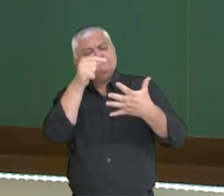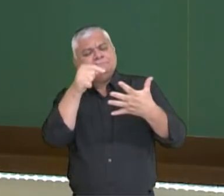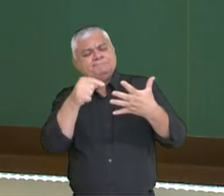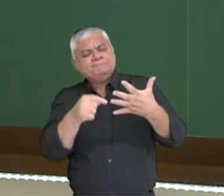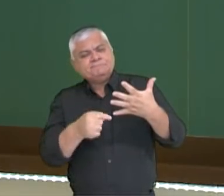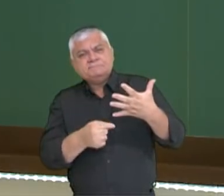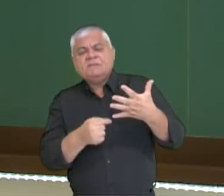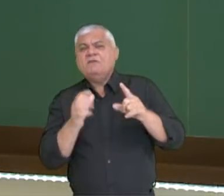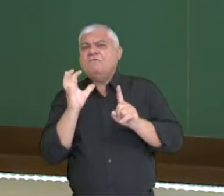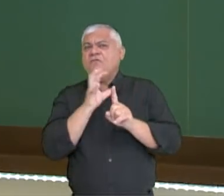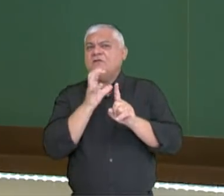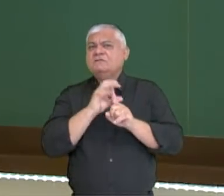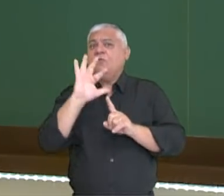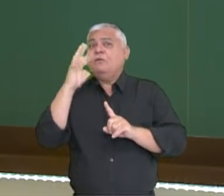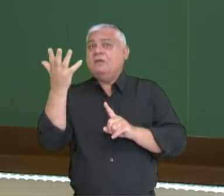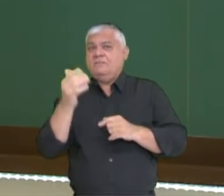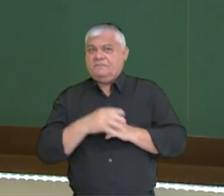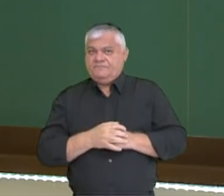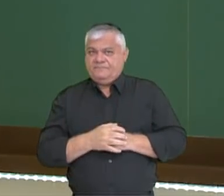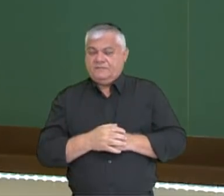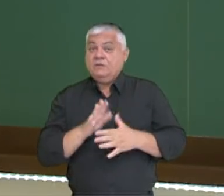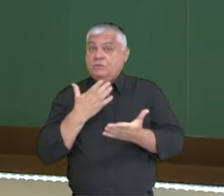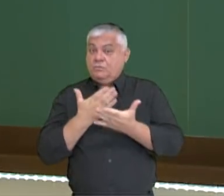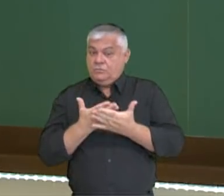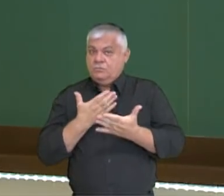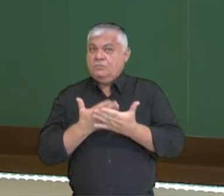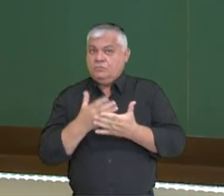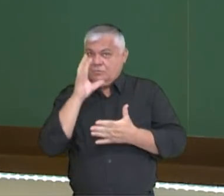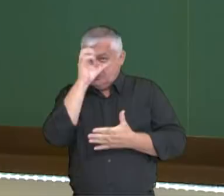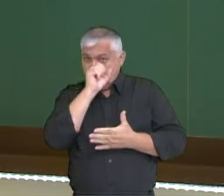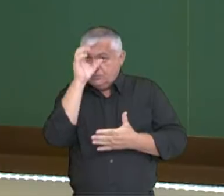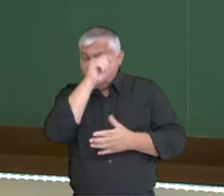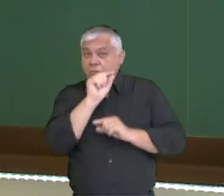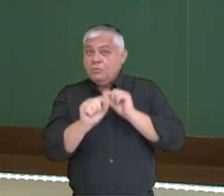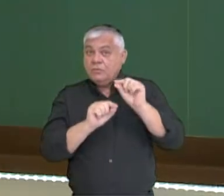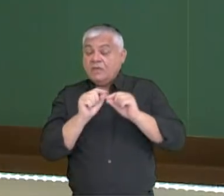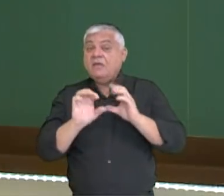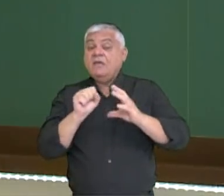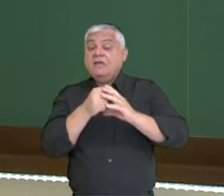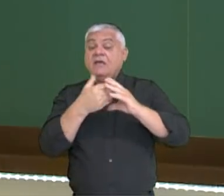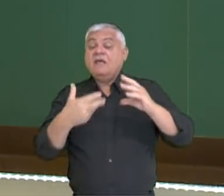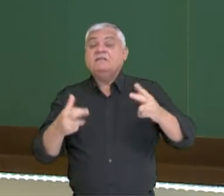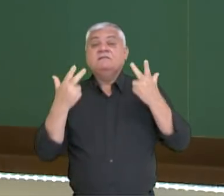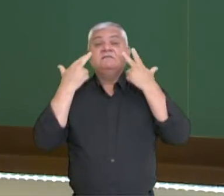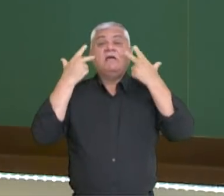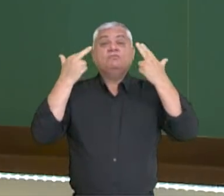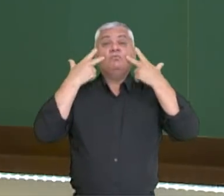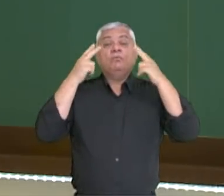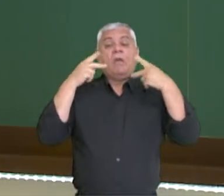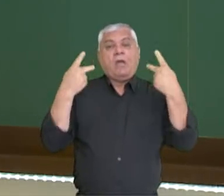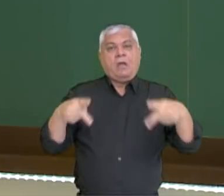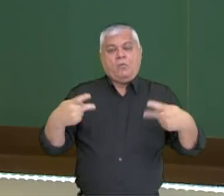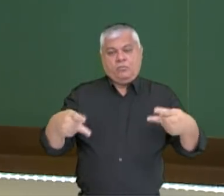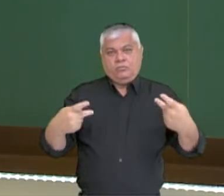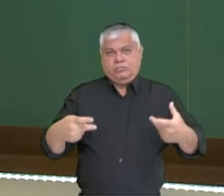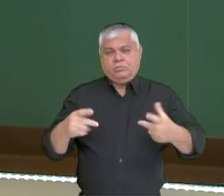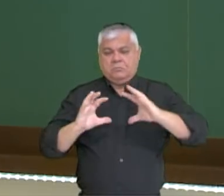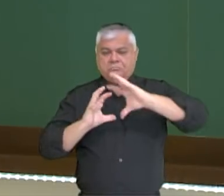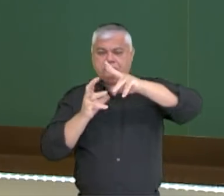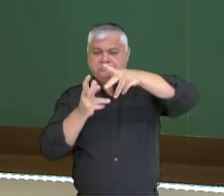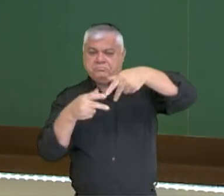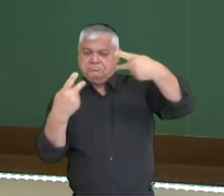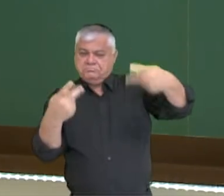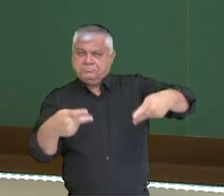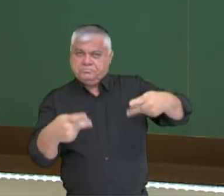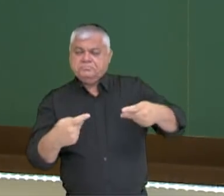no clima, nós estudamos até este momento da nossa aula características naturais, os fatores naturais que, de